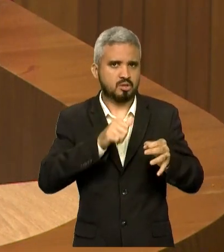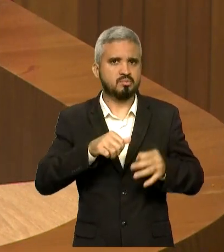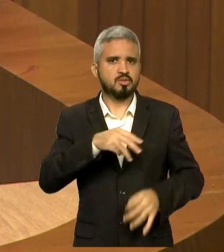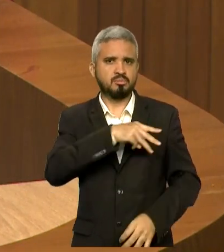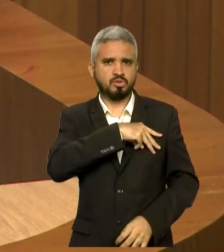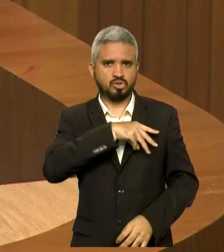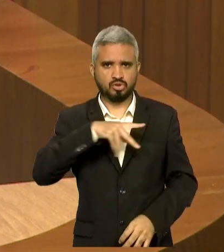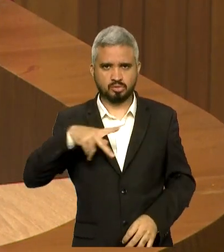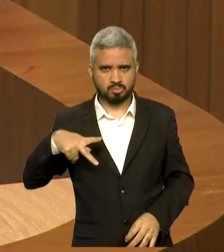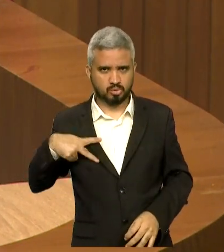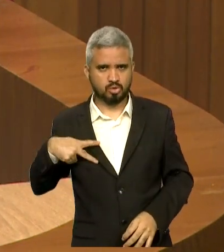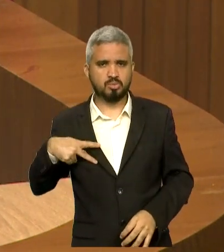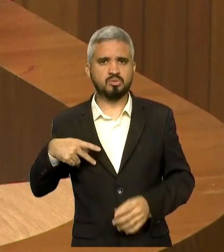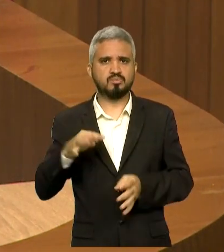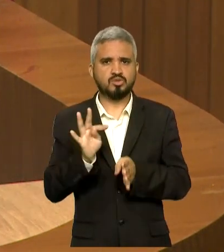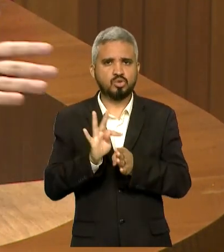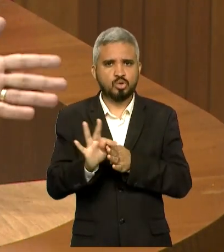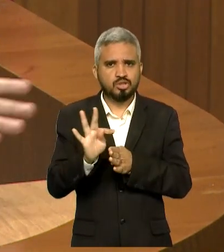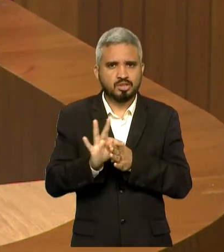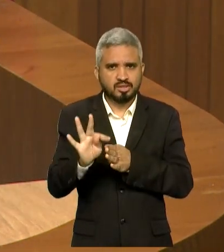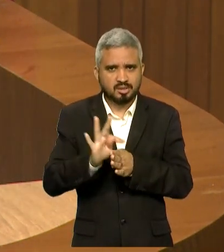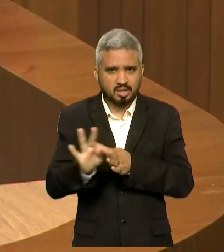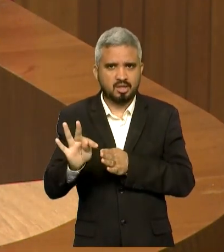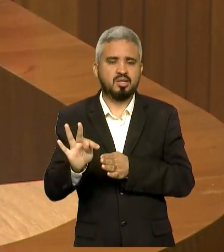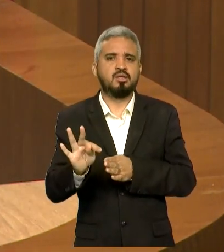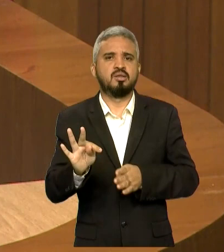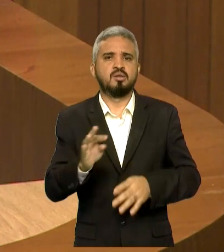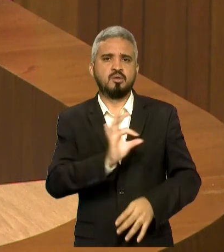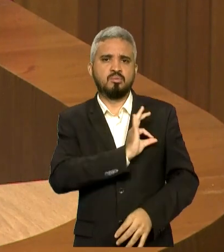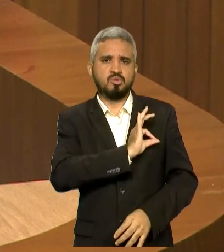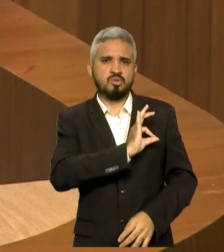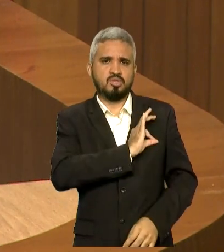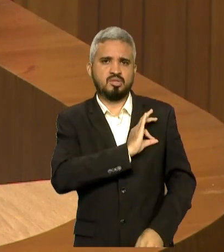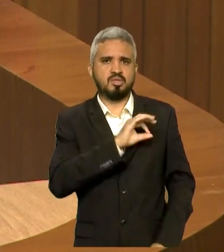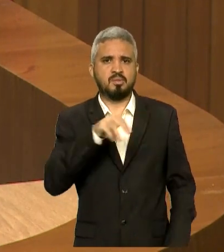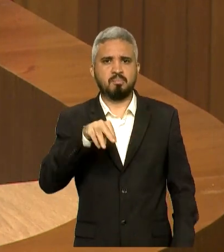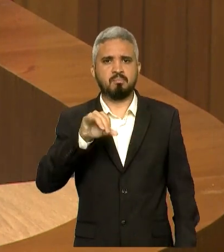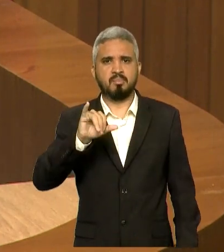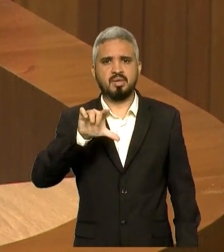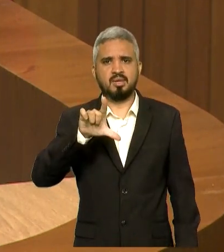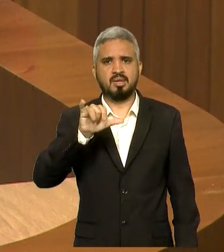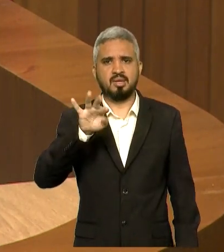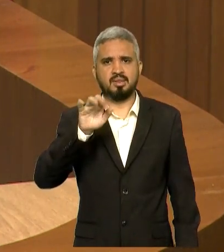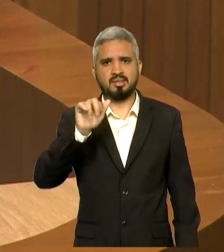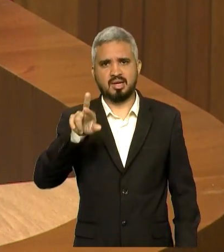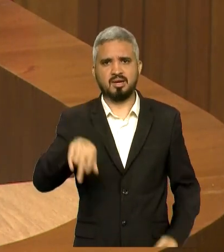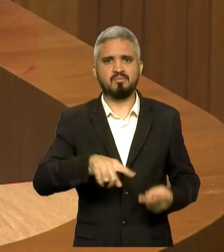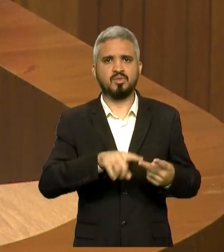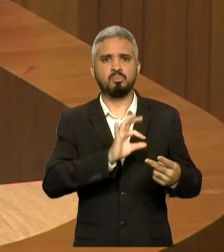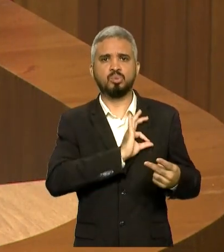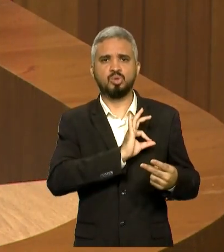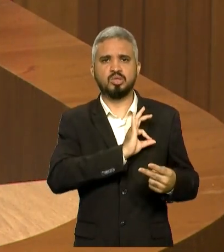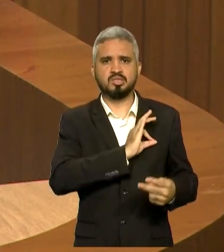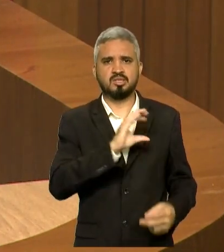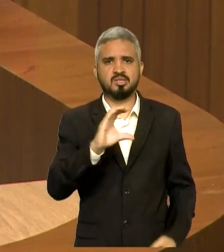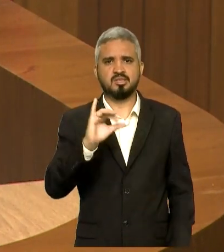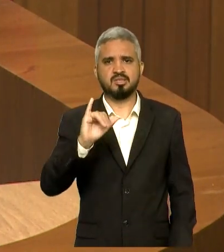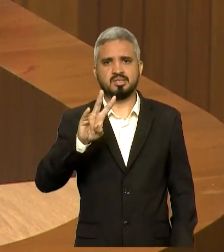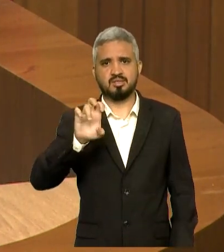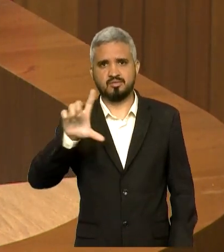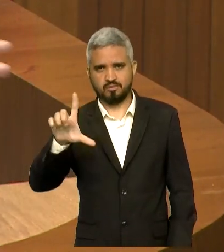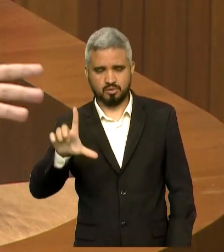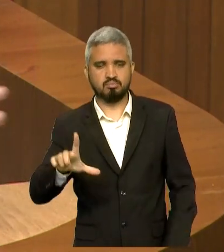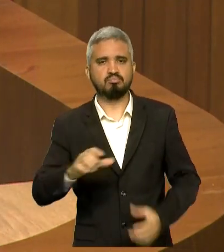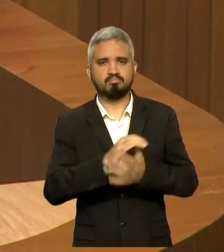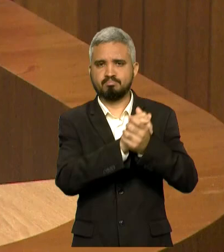Público, Conselho Tutelar, Polícia Civil e Polícia Militar. Então, eu parabenizo essa equipe pela iniciativa,